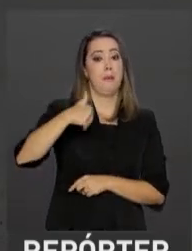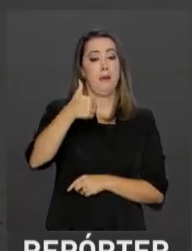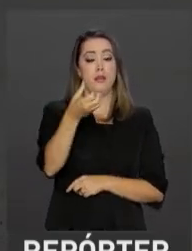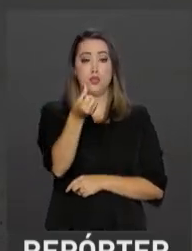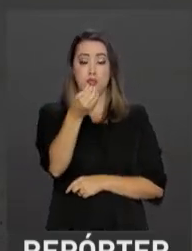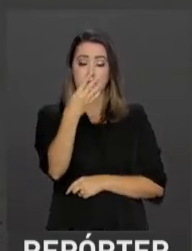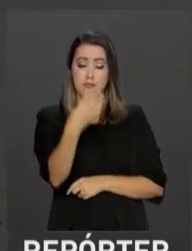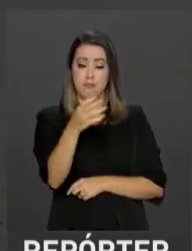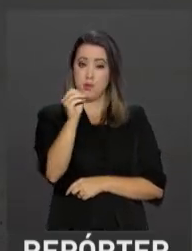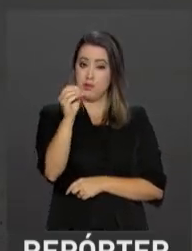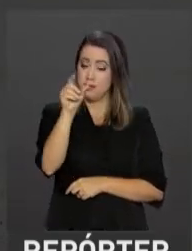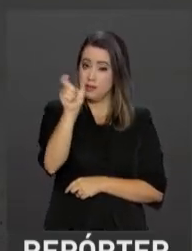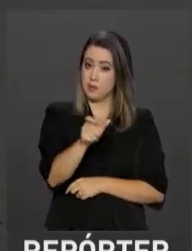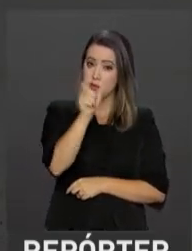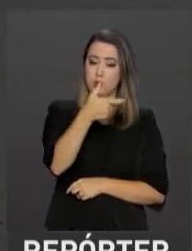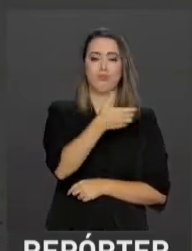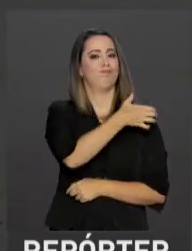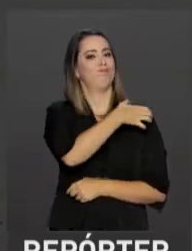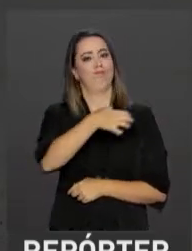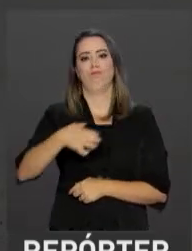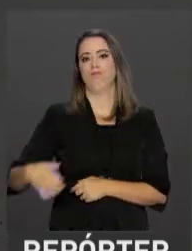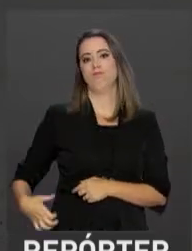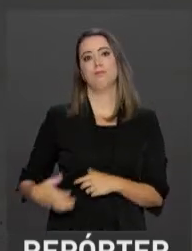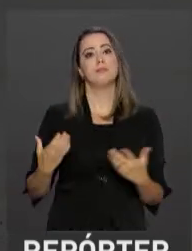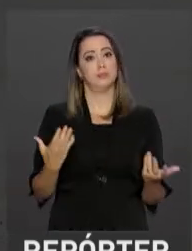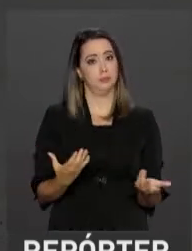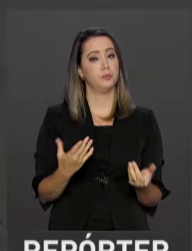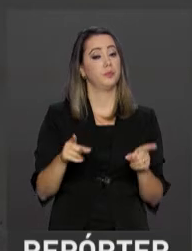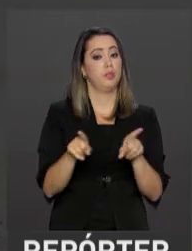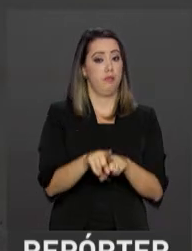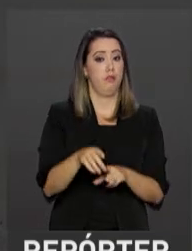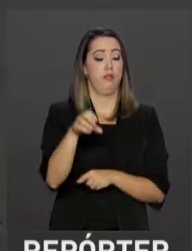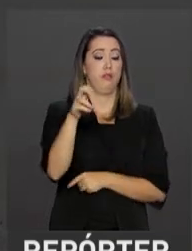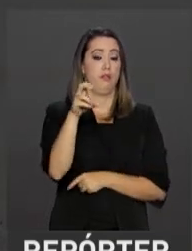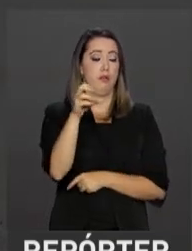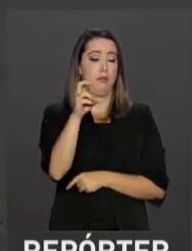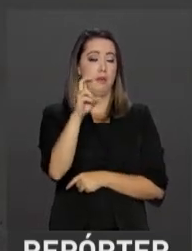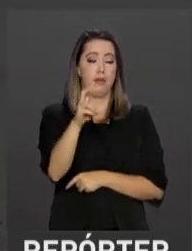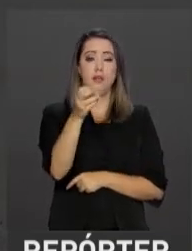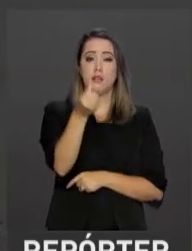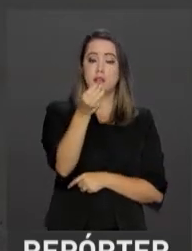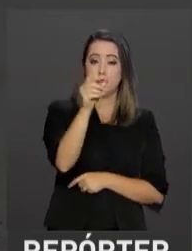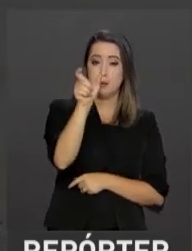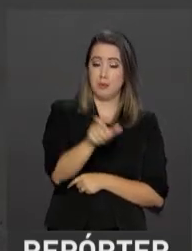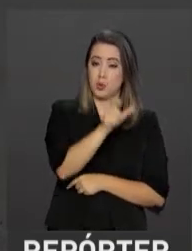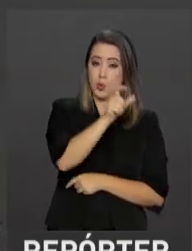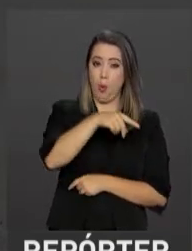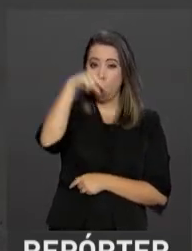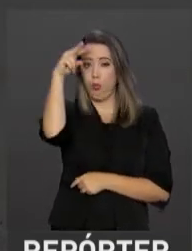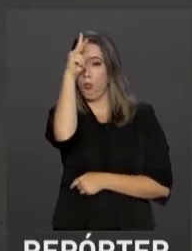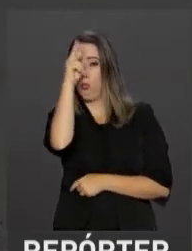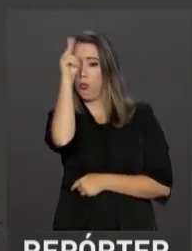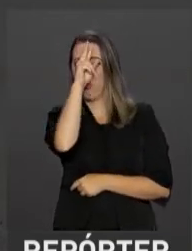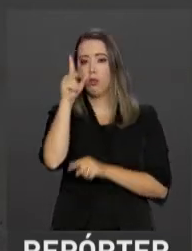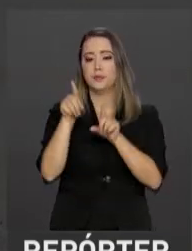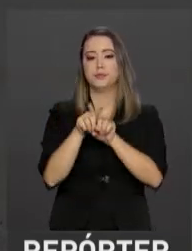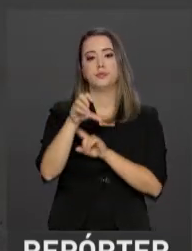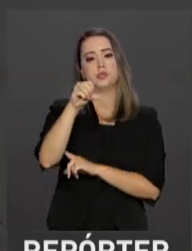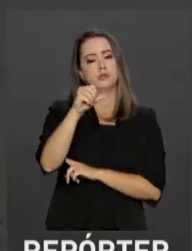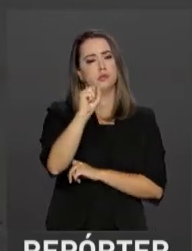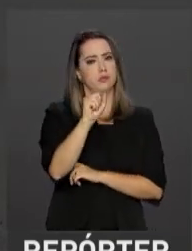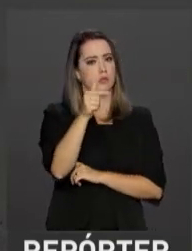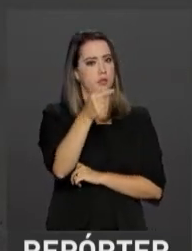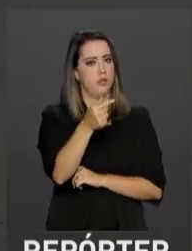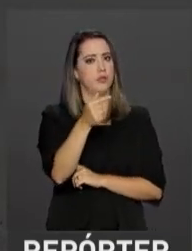a polícia também registrou cerca de 560 motoristas alcoolizados e 987 acidente dizem